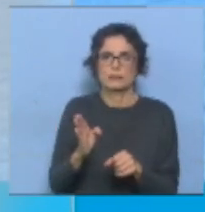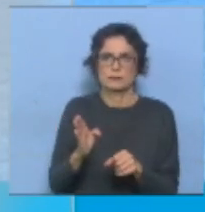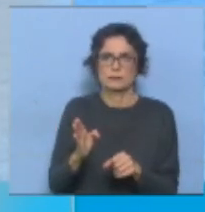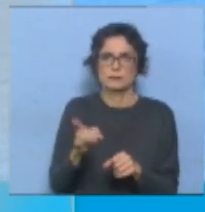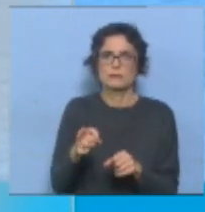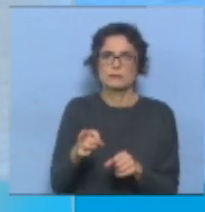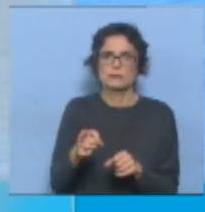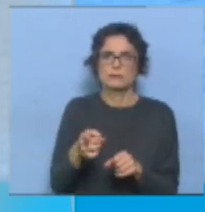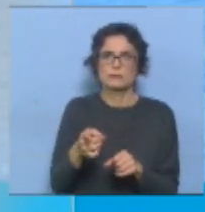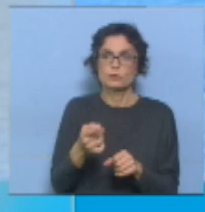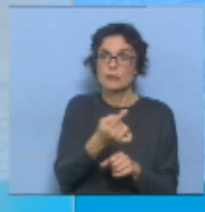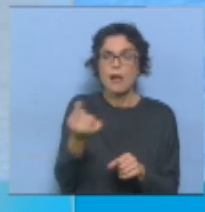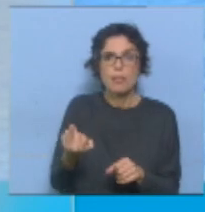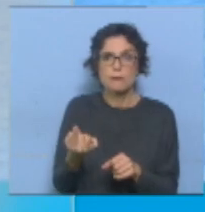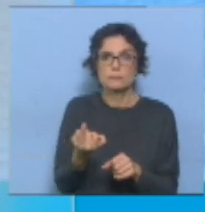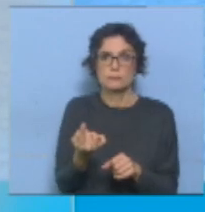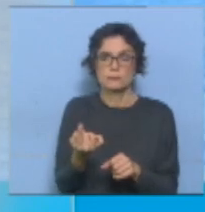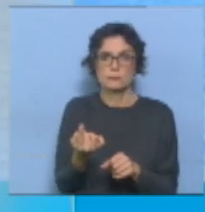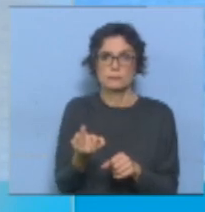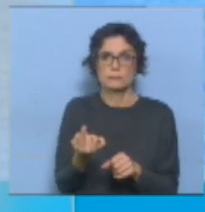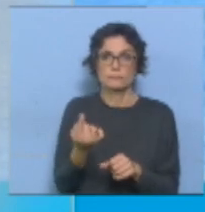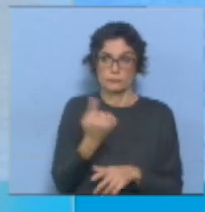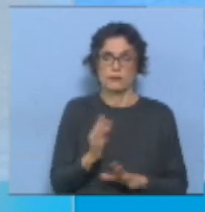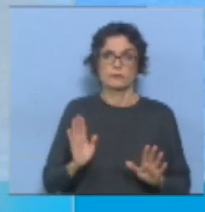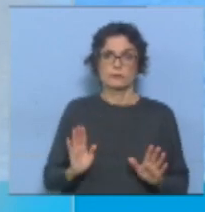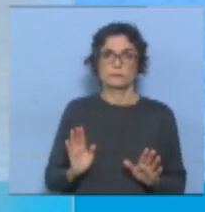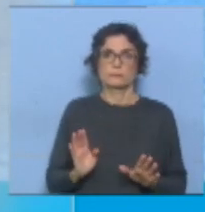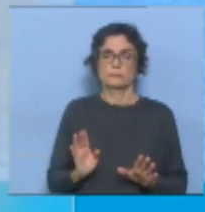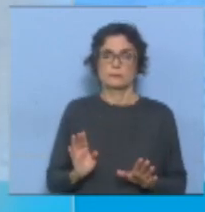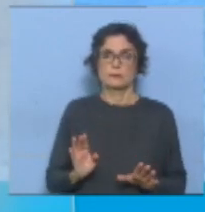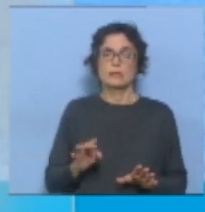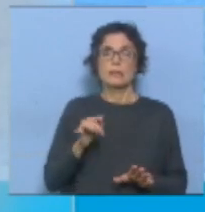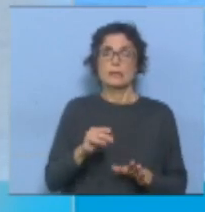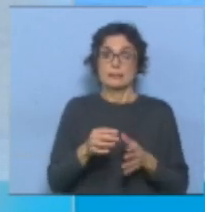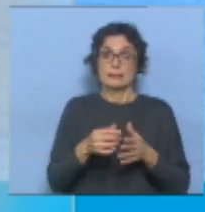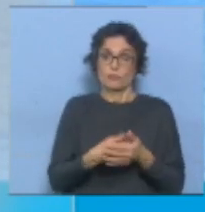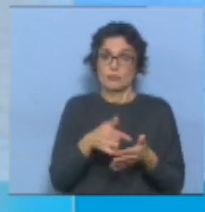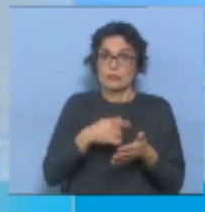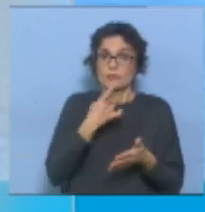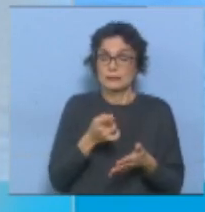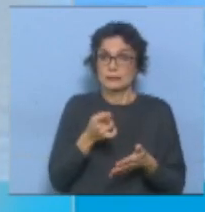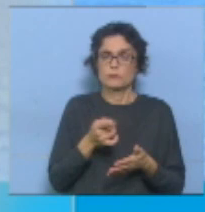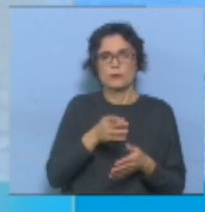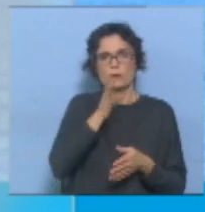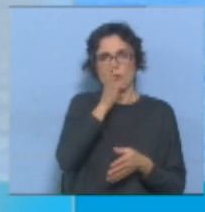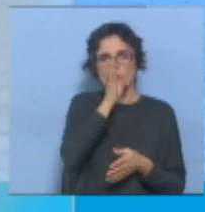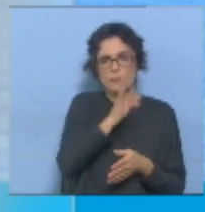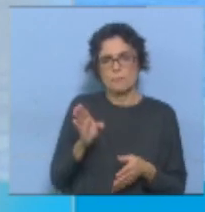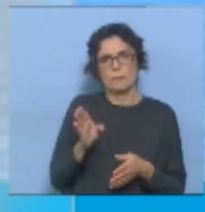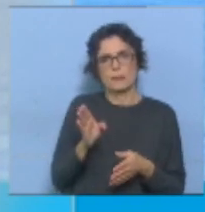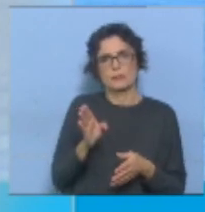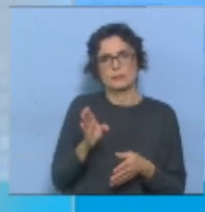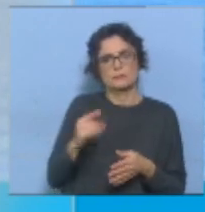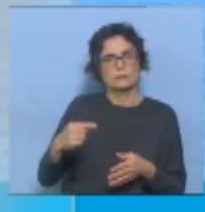uma expressão que está mesmo patente no Evangelho. Essa dimensão, digamos, praxis ética está também presente na